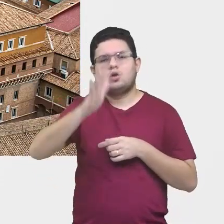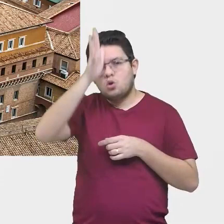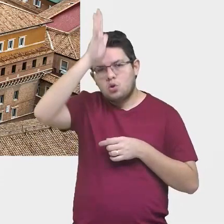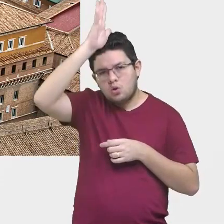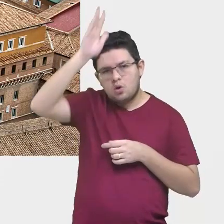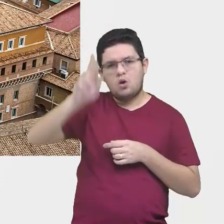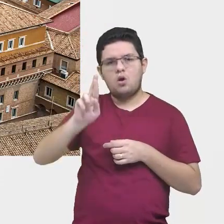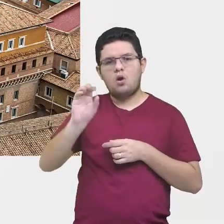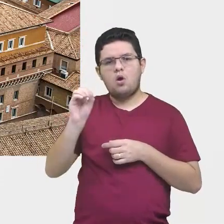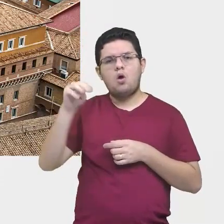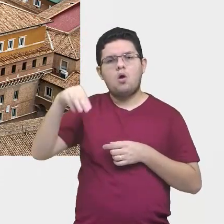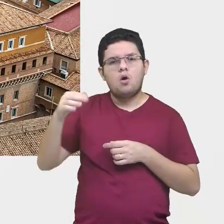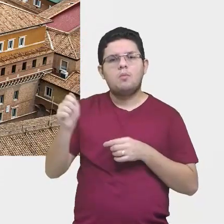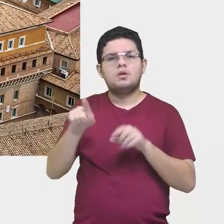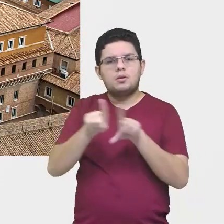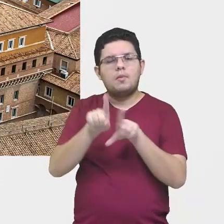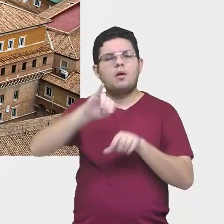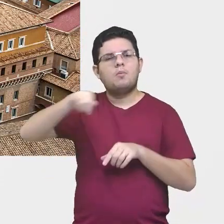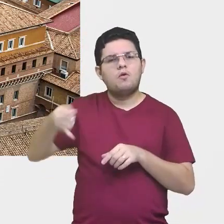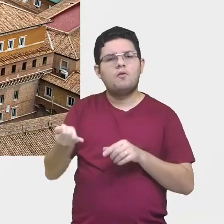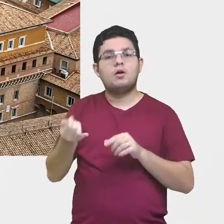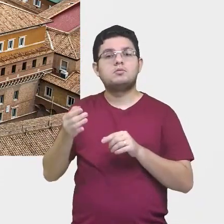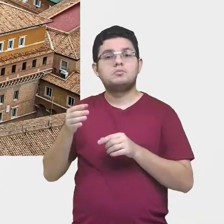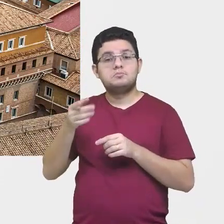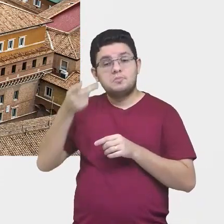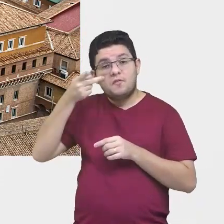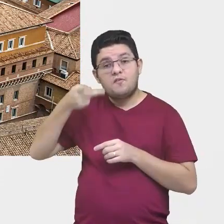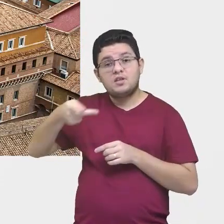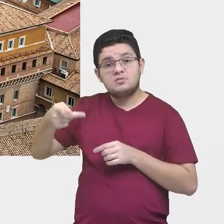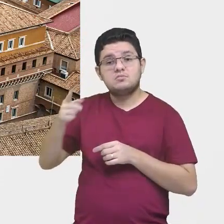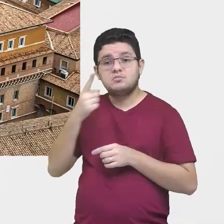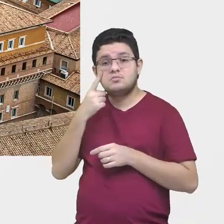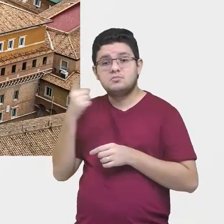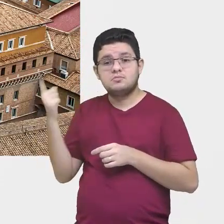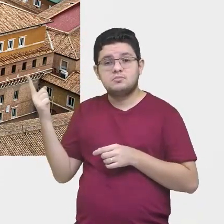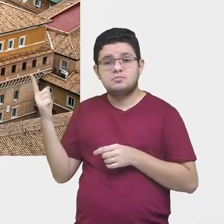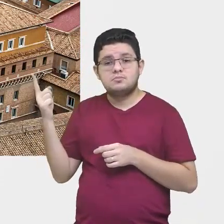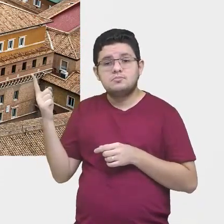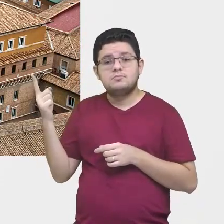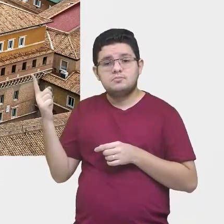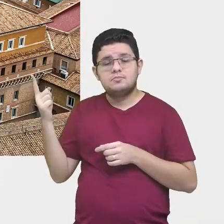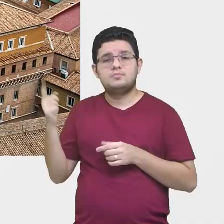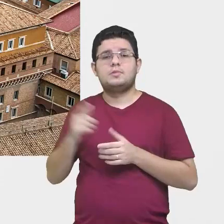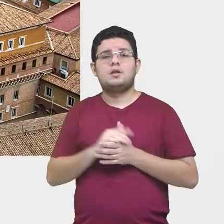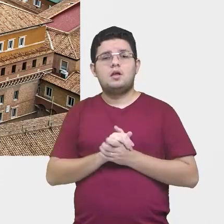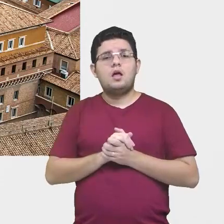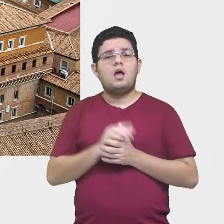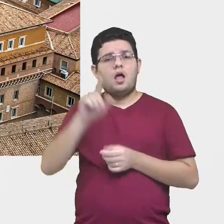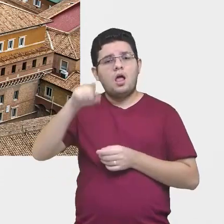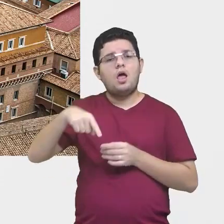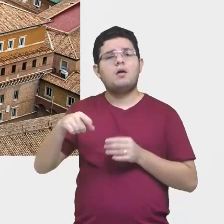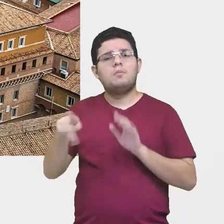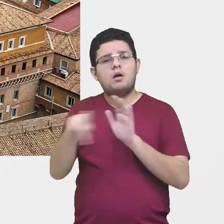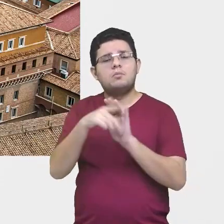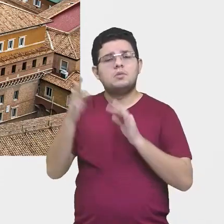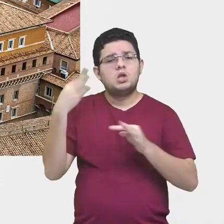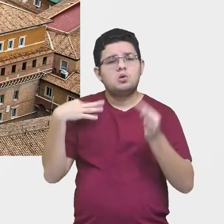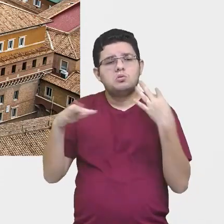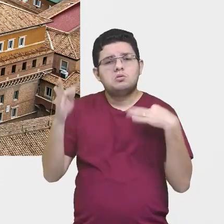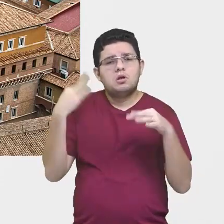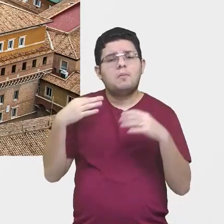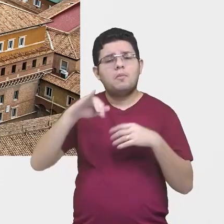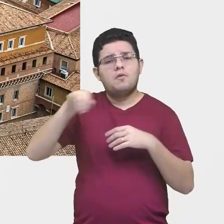como se fosse, né, um atrativo ao turista que está visitando aqui aquele local, e aí eles acabam visitando. Esse é o Museu